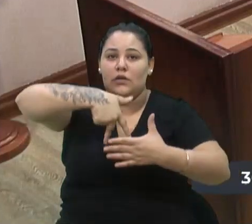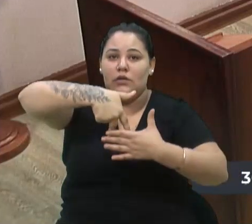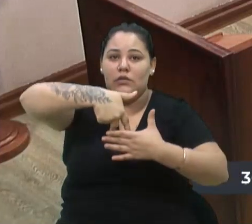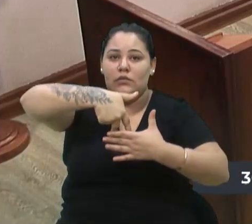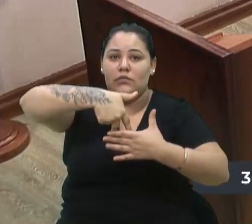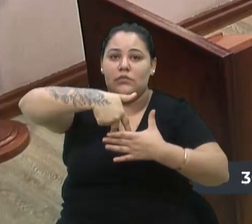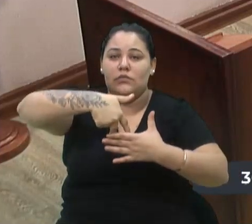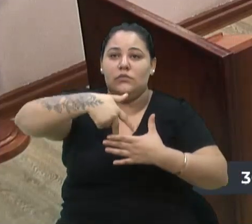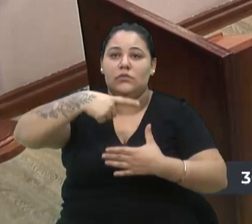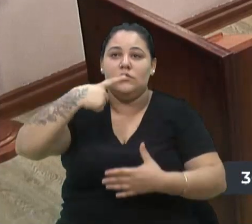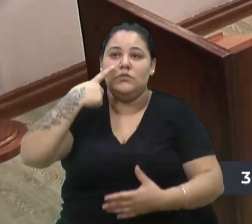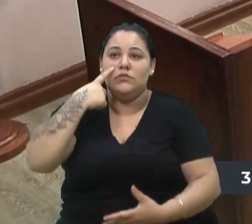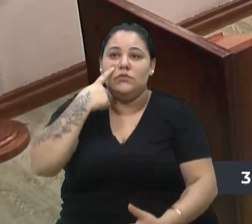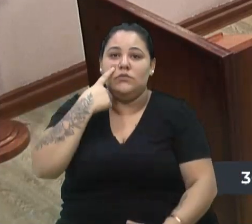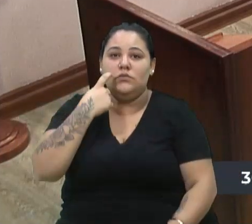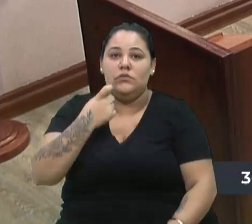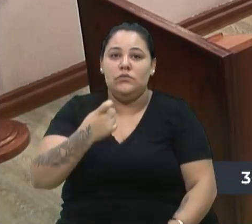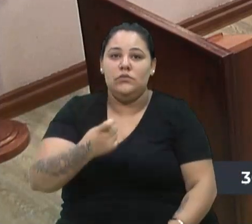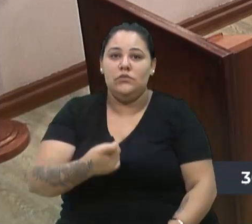Rose Frigieri.